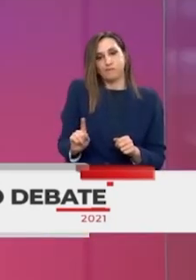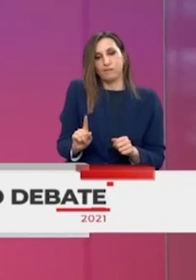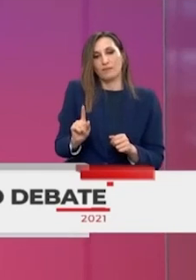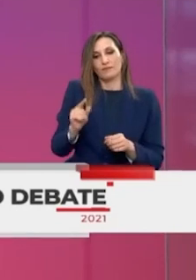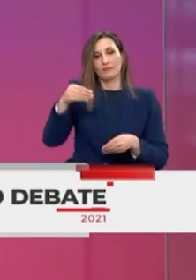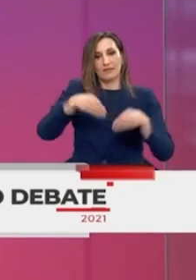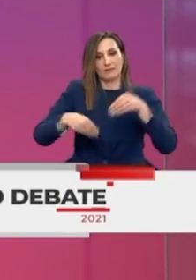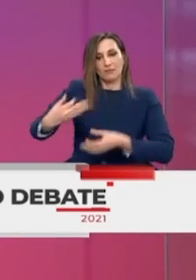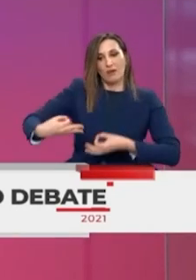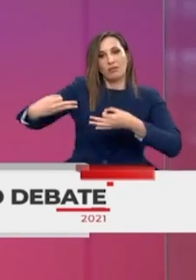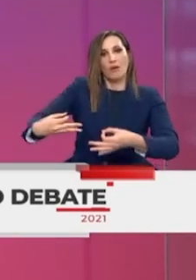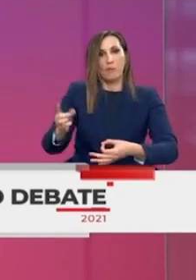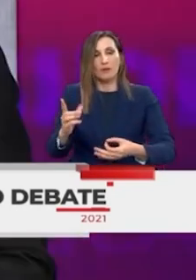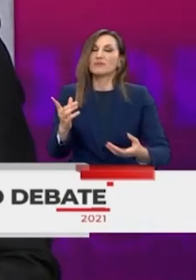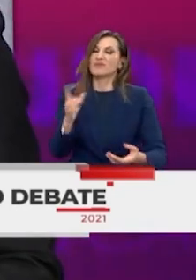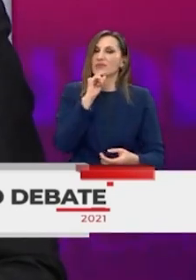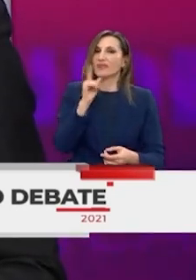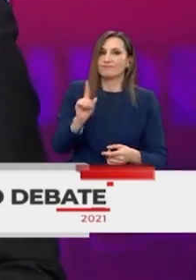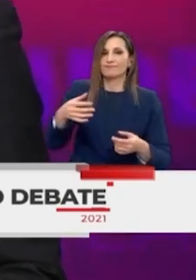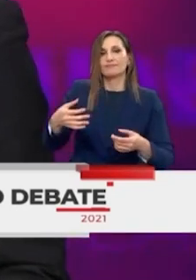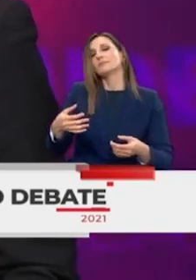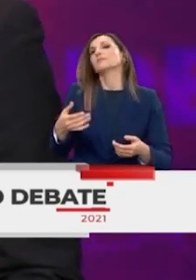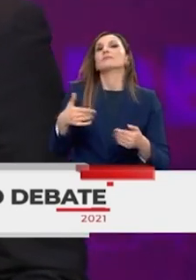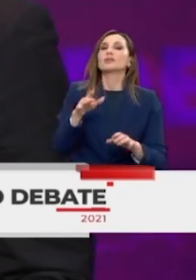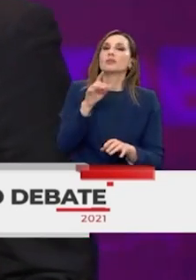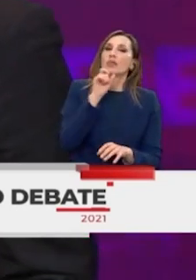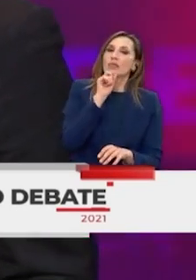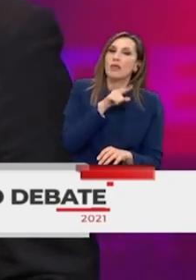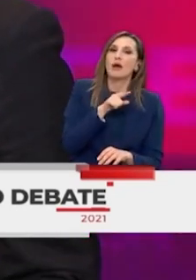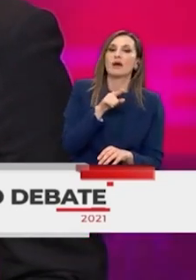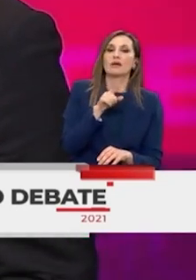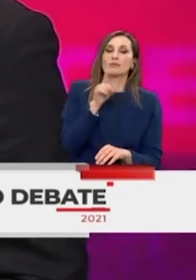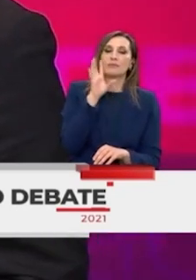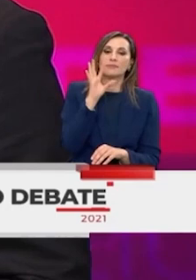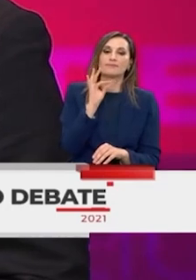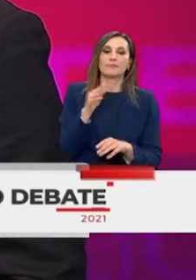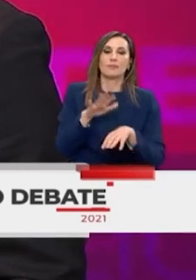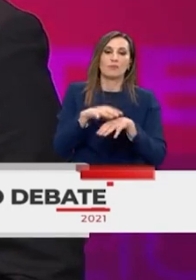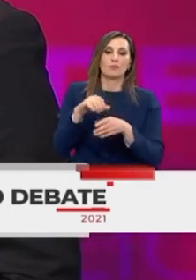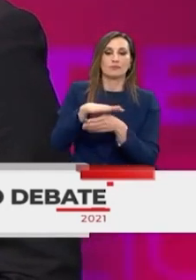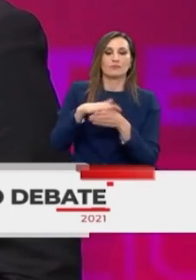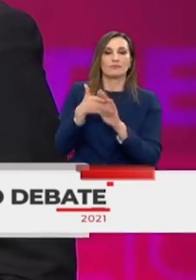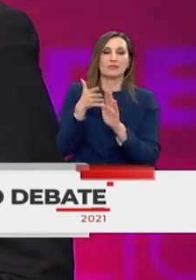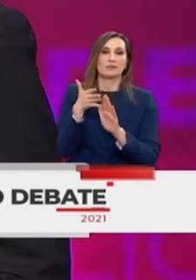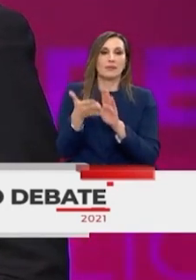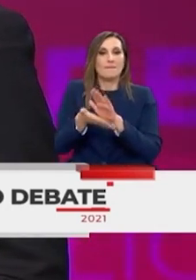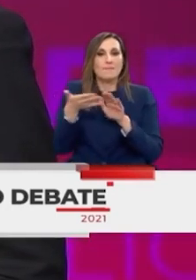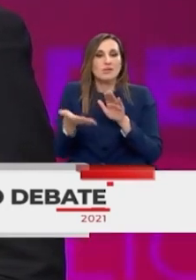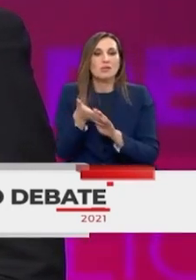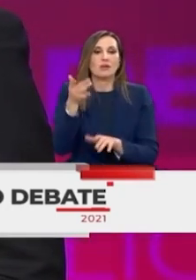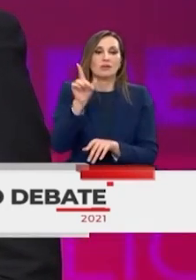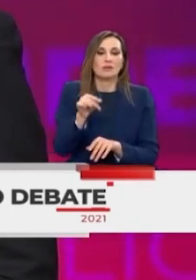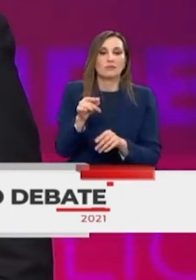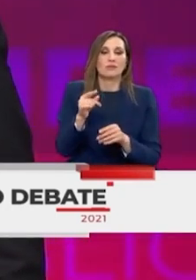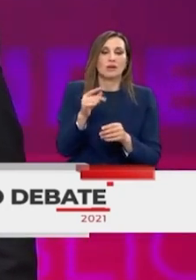adiar estas eleições. Provavelmente não. Mas o que é que pode ser exatamente feito para, tendo em conta a emergência e os receios de